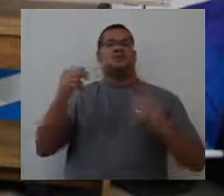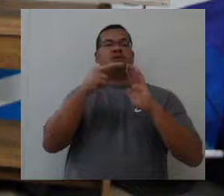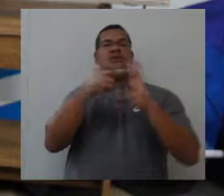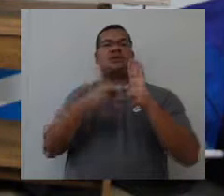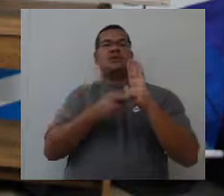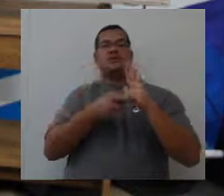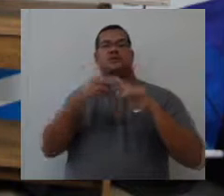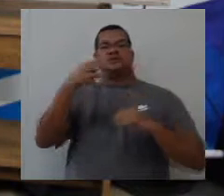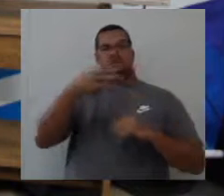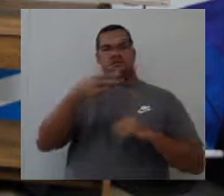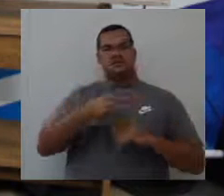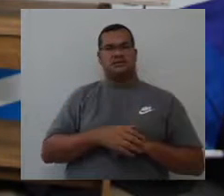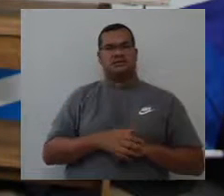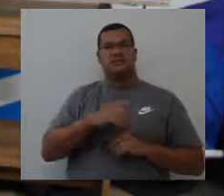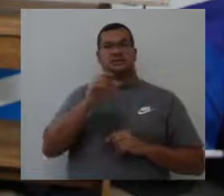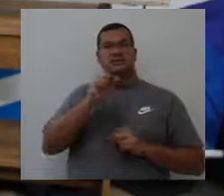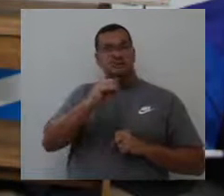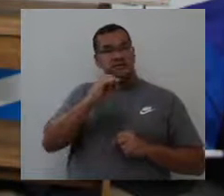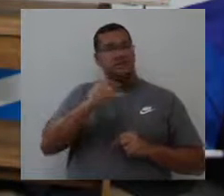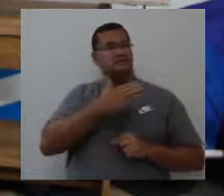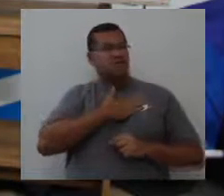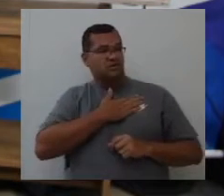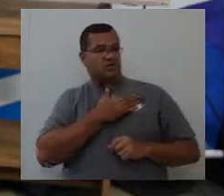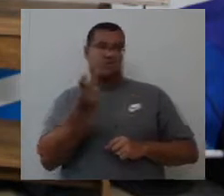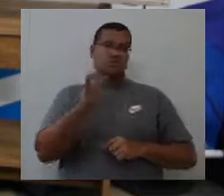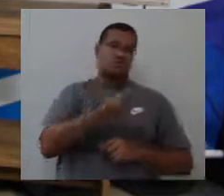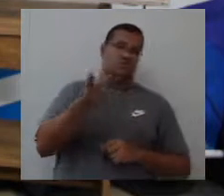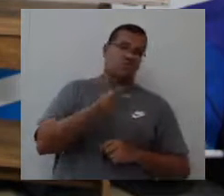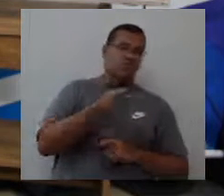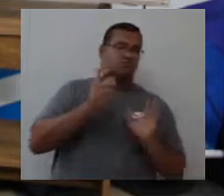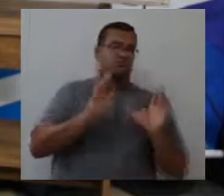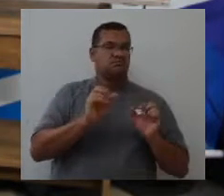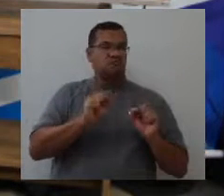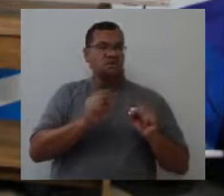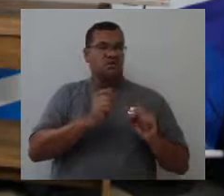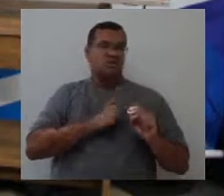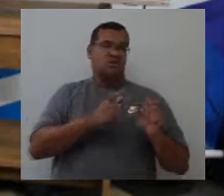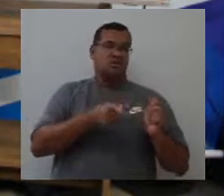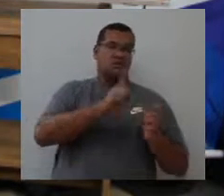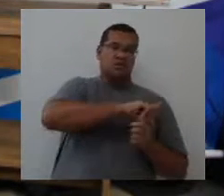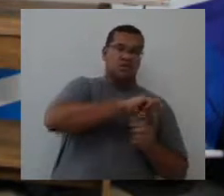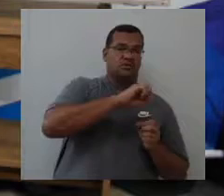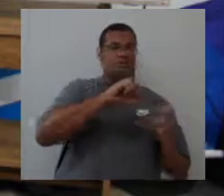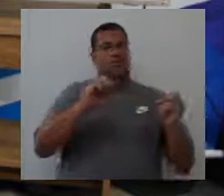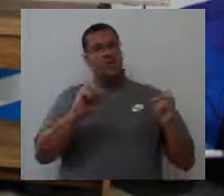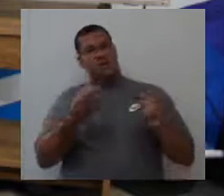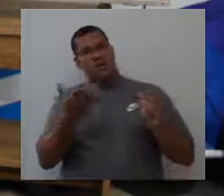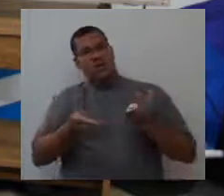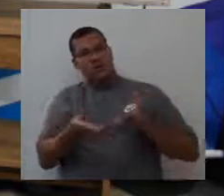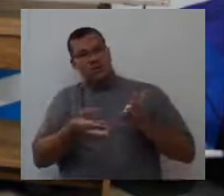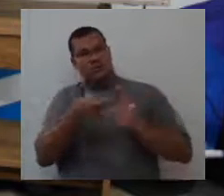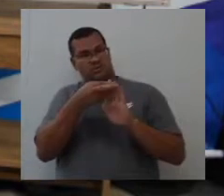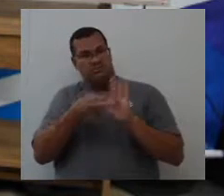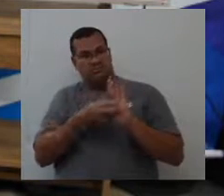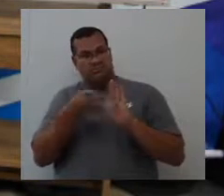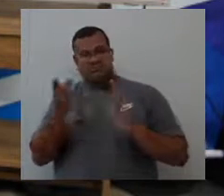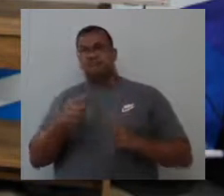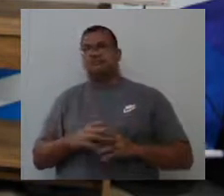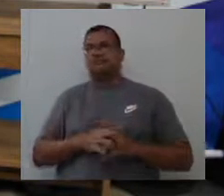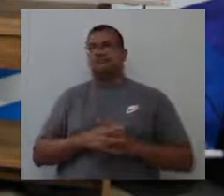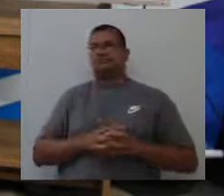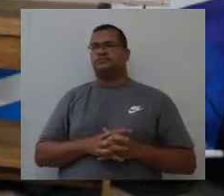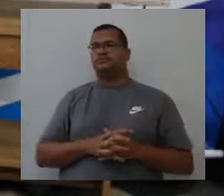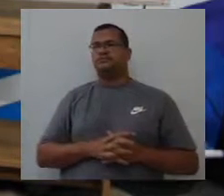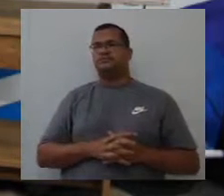facilidade de fazer assim, faça do jeito que você achar melhor, ou da maneira anterior, ou dessa forma. Aí o que acontece? Eu vou